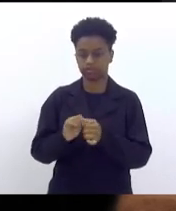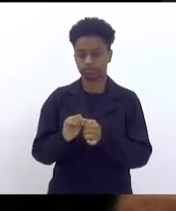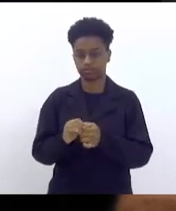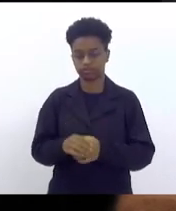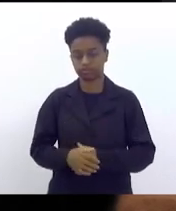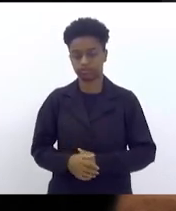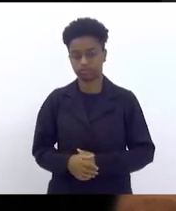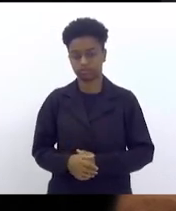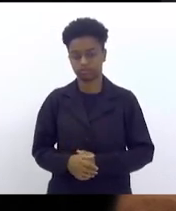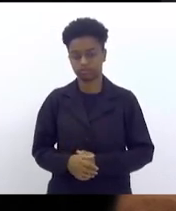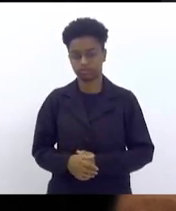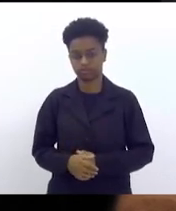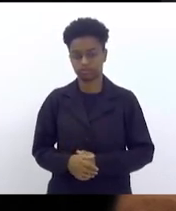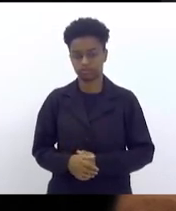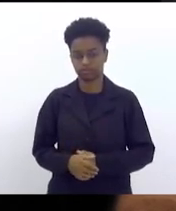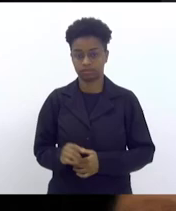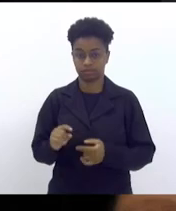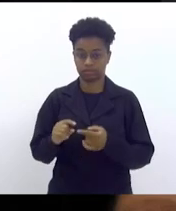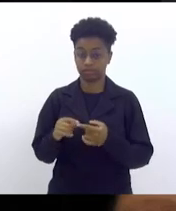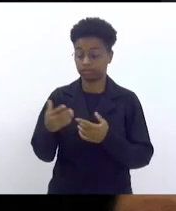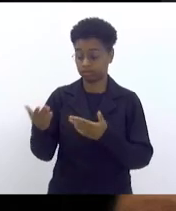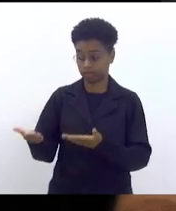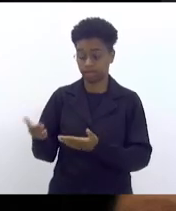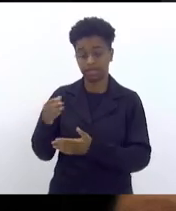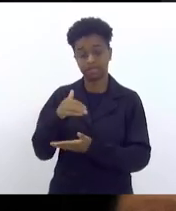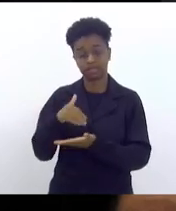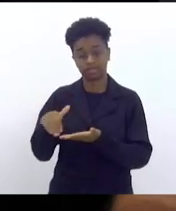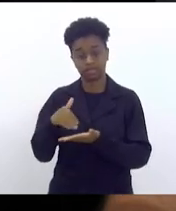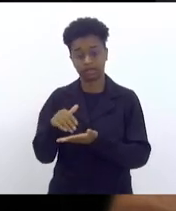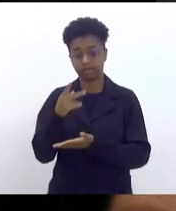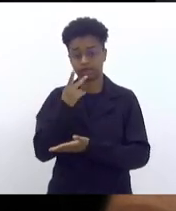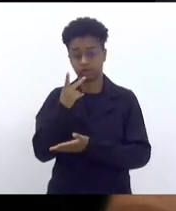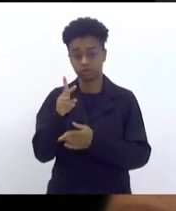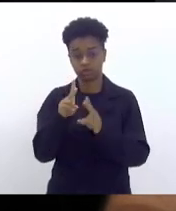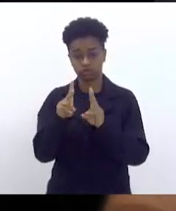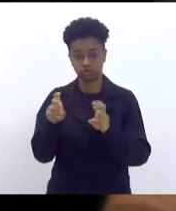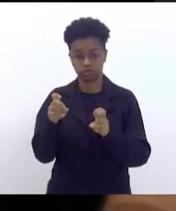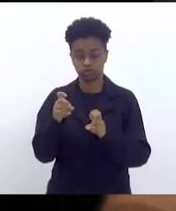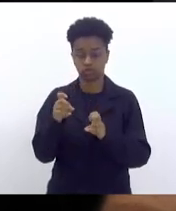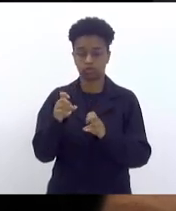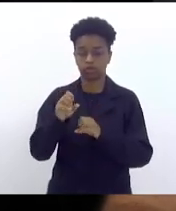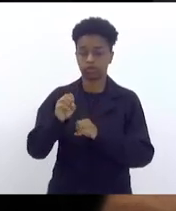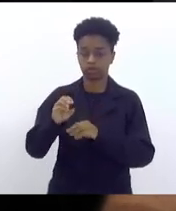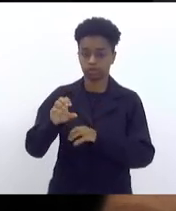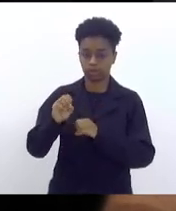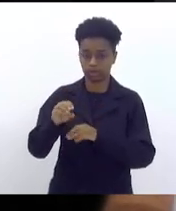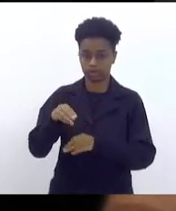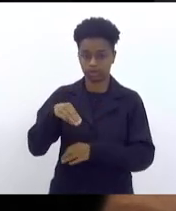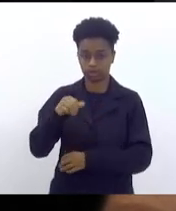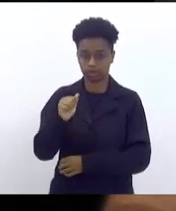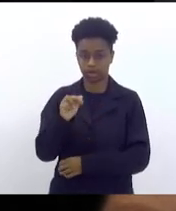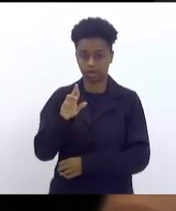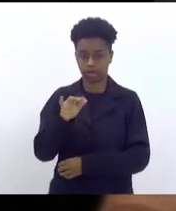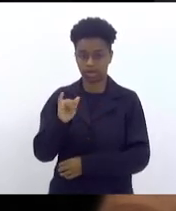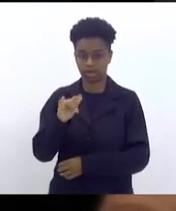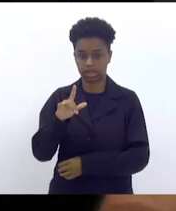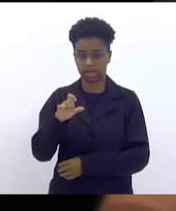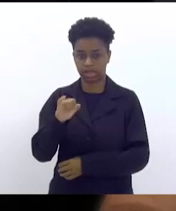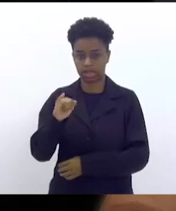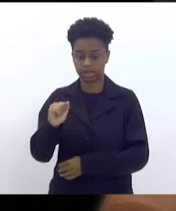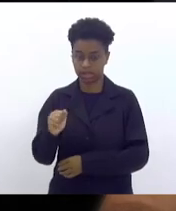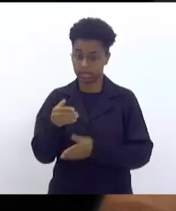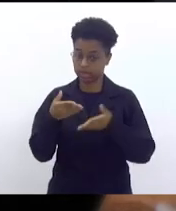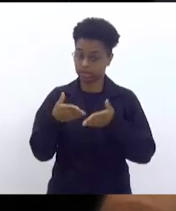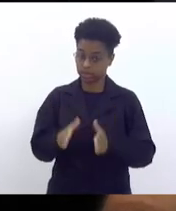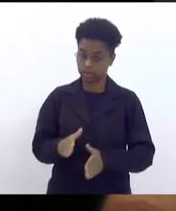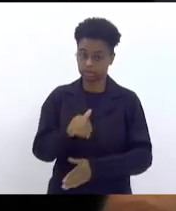quando a secretária falou de educação secretária Marileia a senhora nasceu no Rio de Janeiro